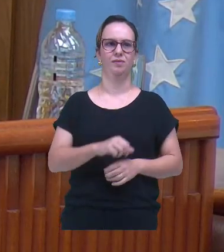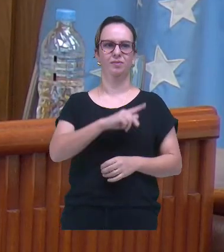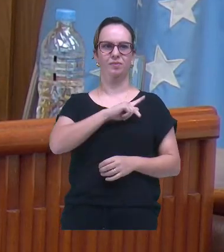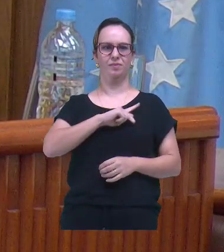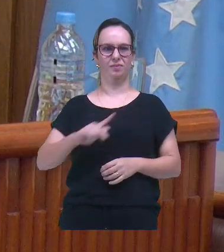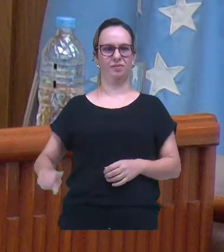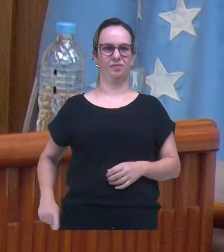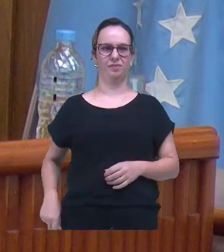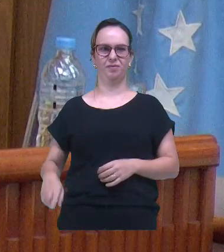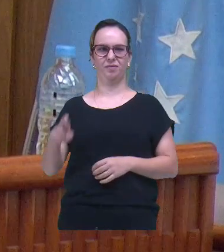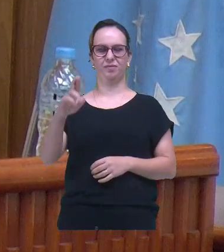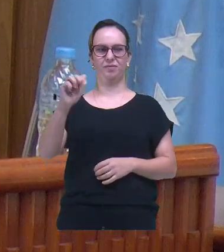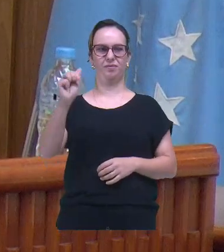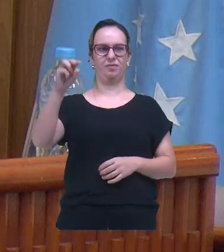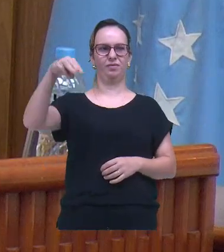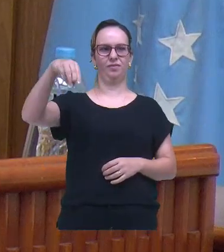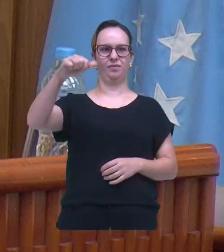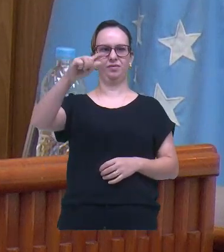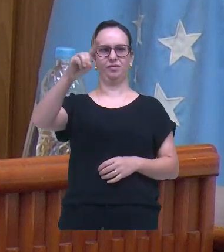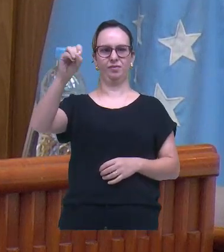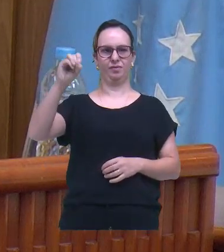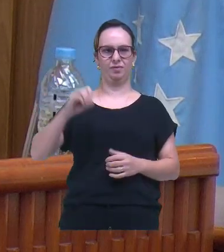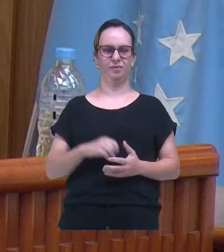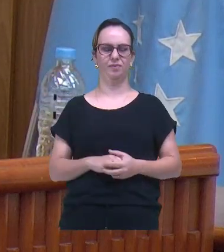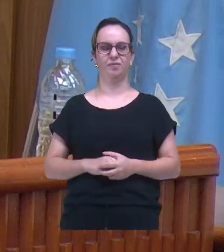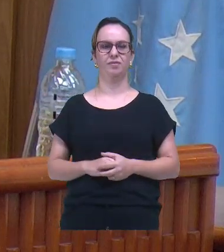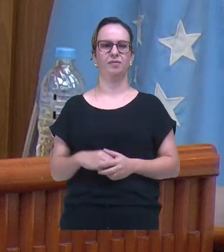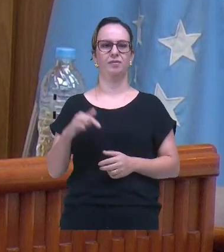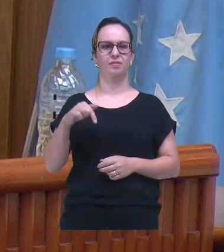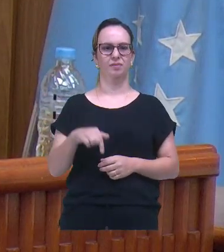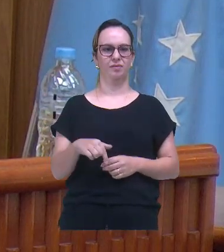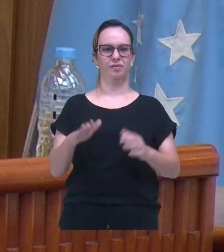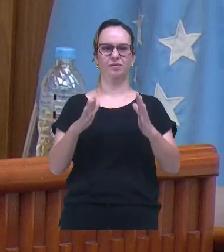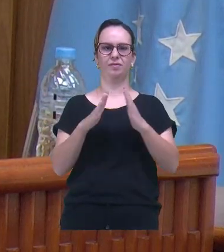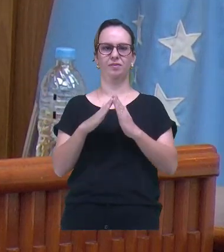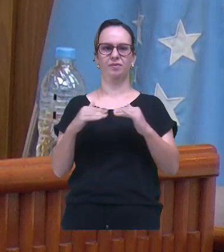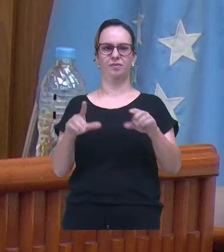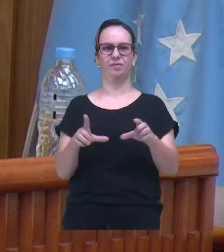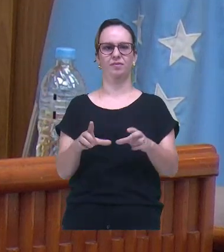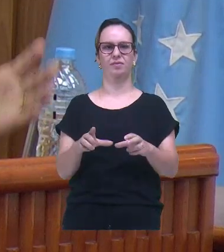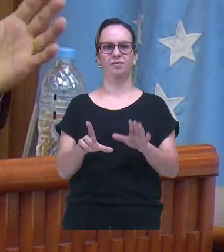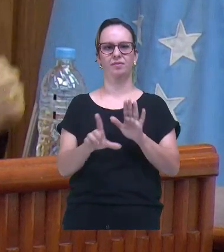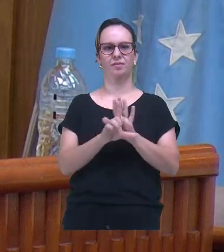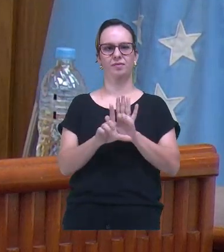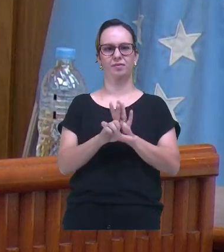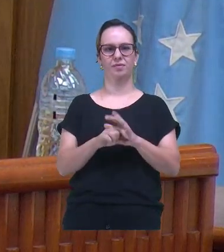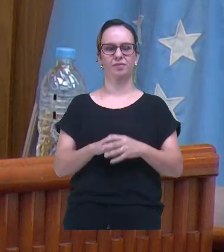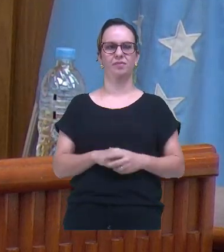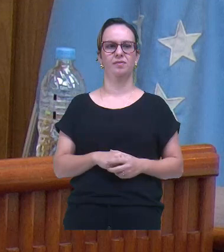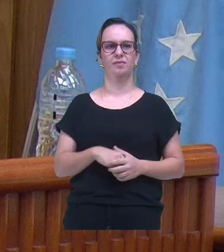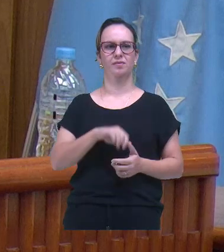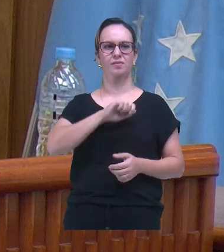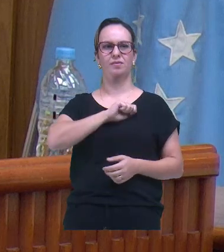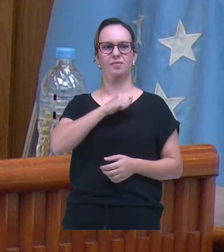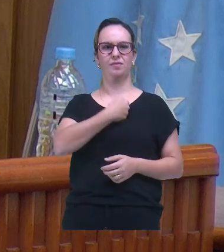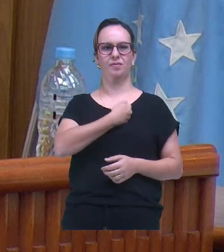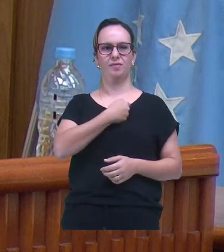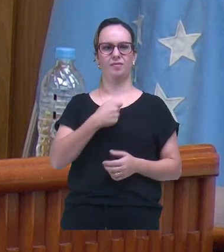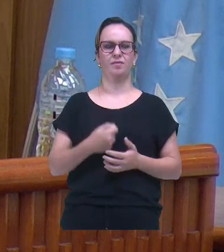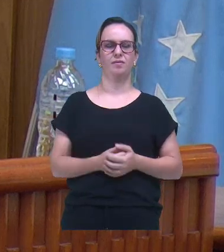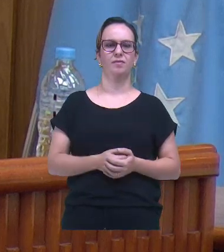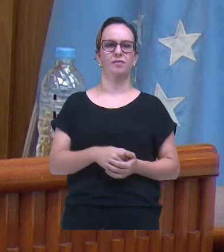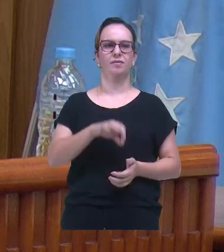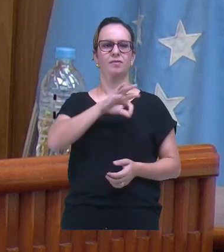senhor Luiz Antônio Ramon, digno presidente dessa Casa de Leis. delegado de polícia aposentado, com quem tive